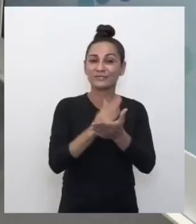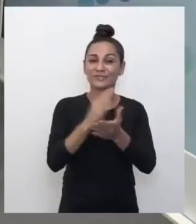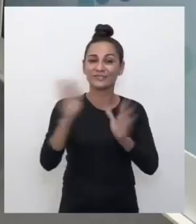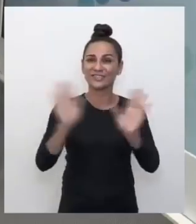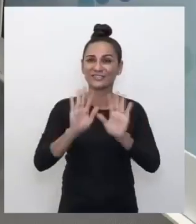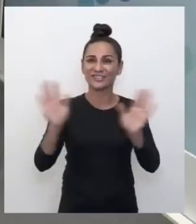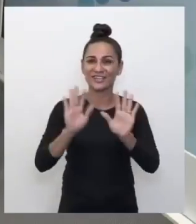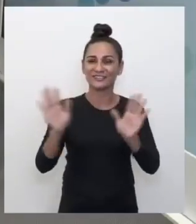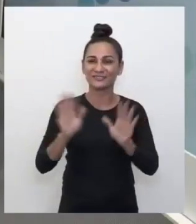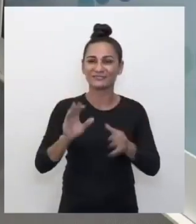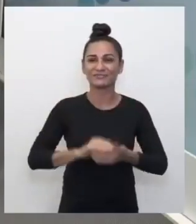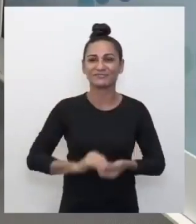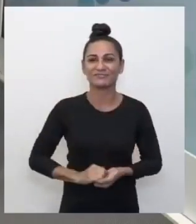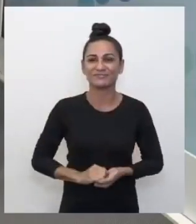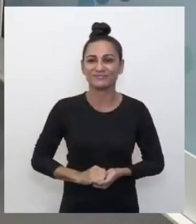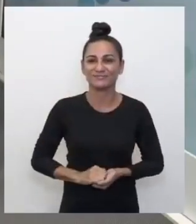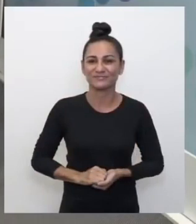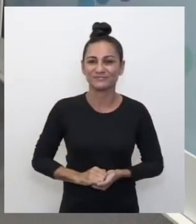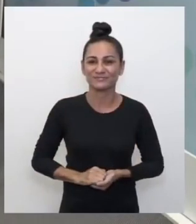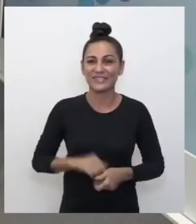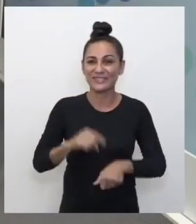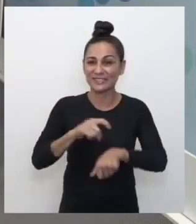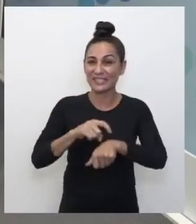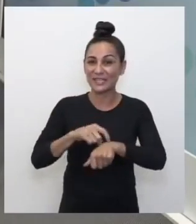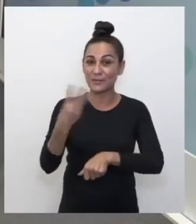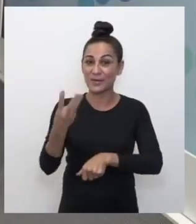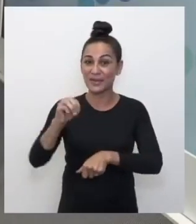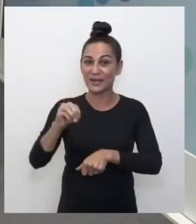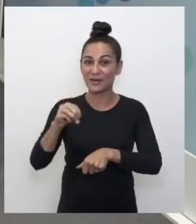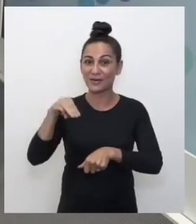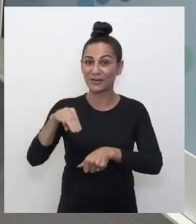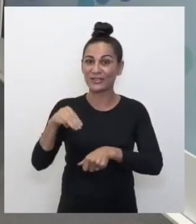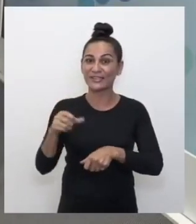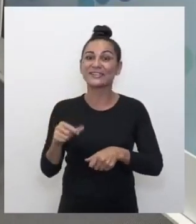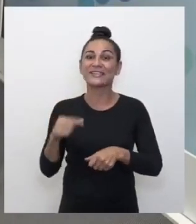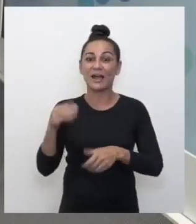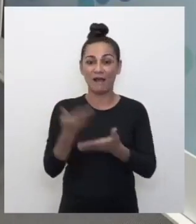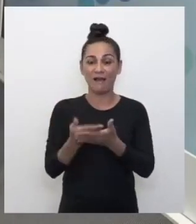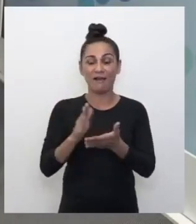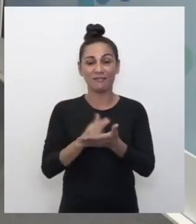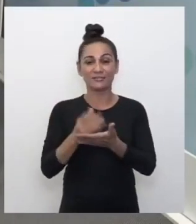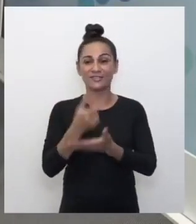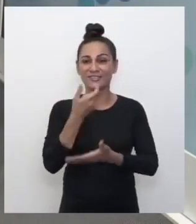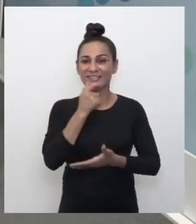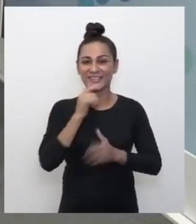tchau. Até mais, daqui uma meia hora eu vejo vocês na aula de inglês, ok? Até mais. Bye, bye.